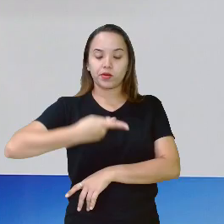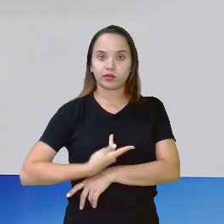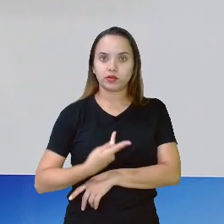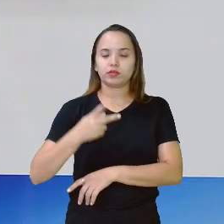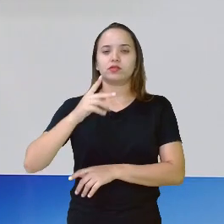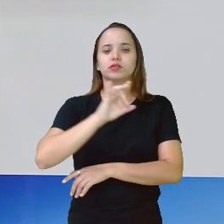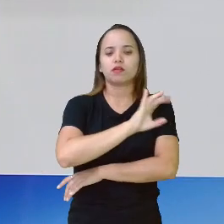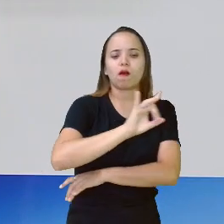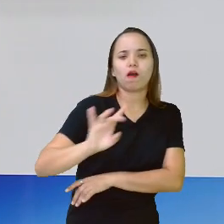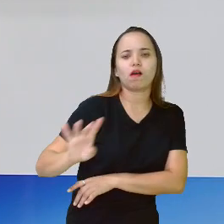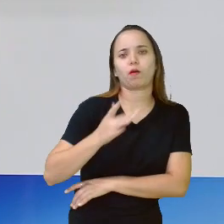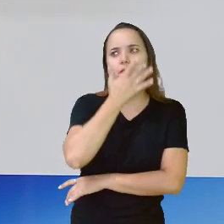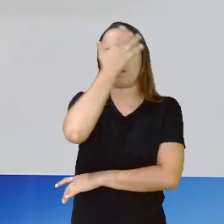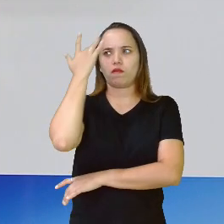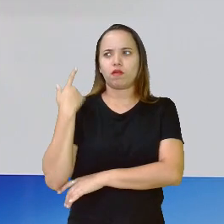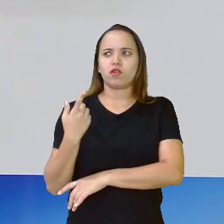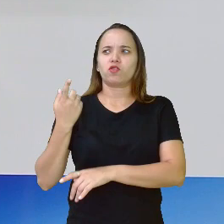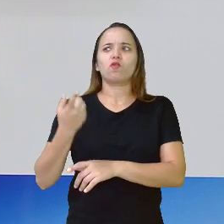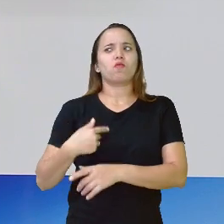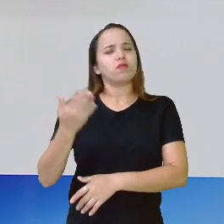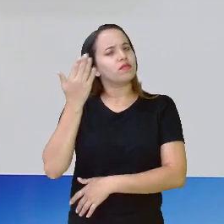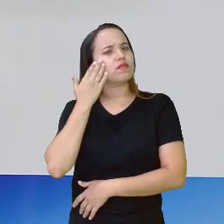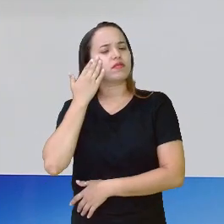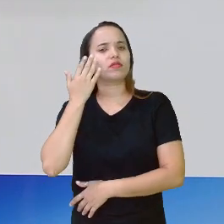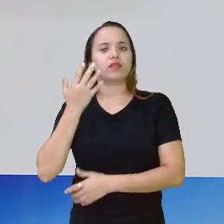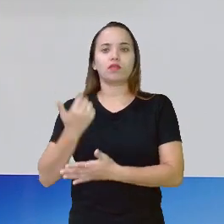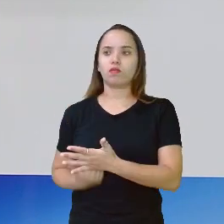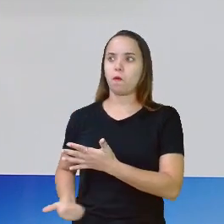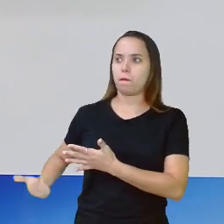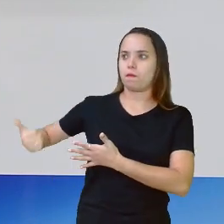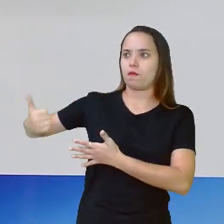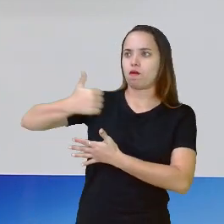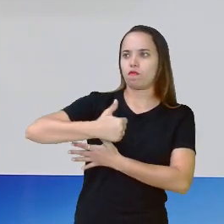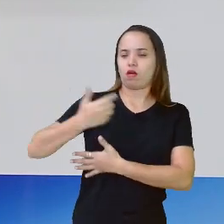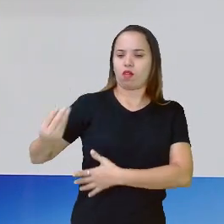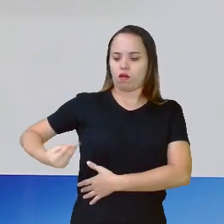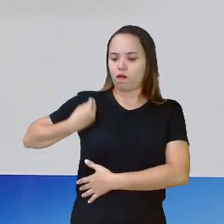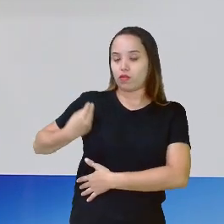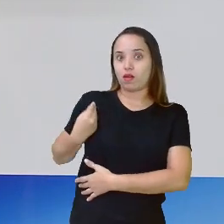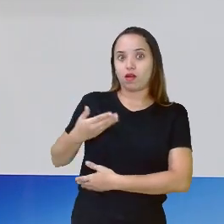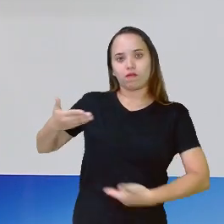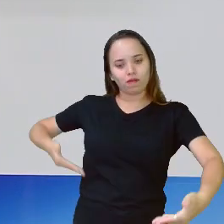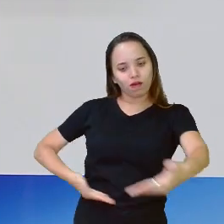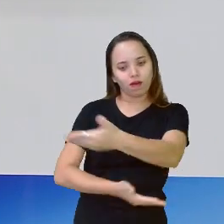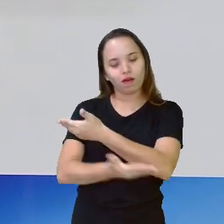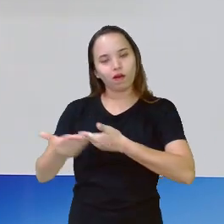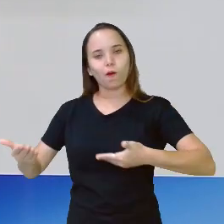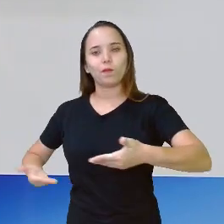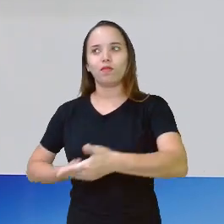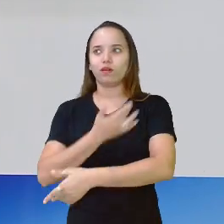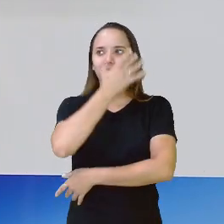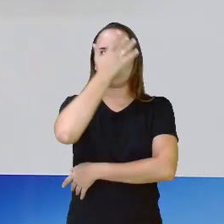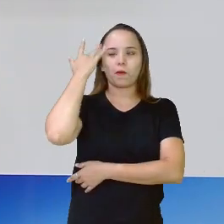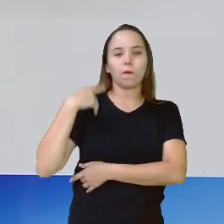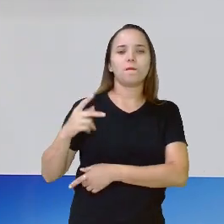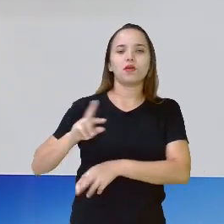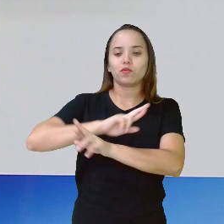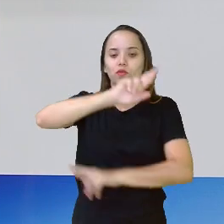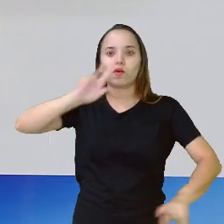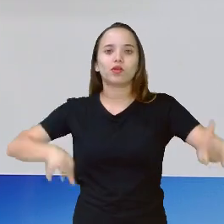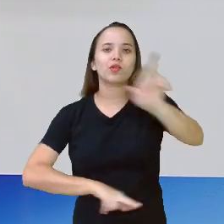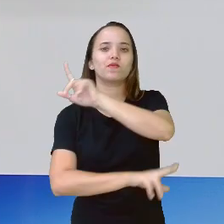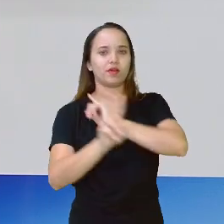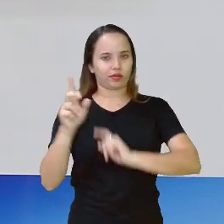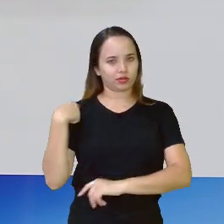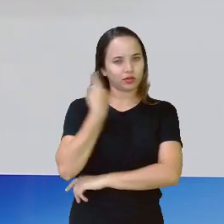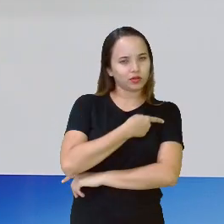nós. Então, perceba que você está na sala de aula, você recebe aquele estudante e faz esse trabalho